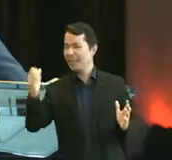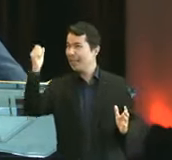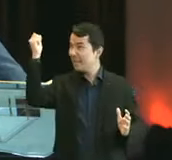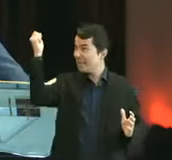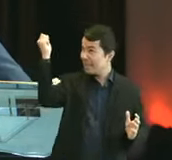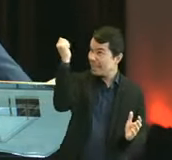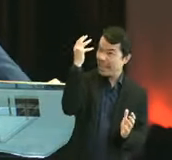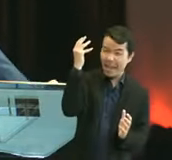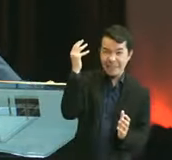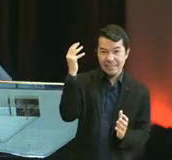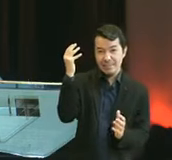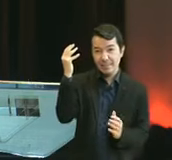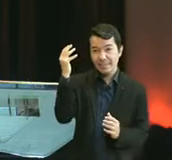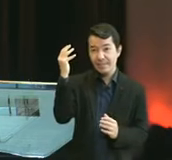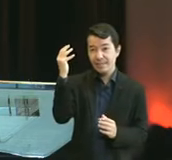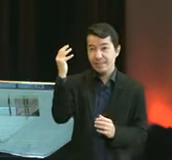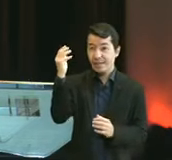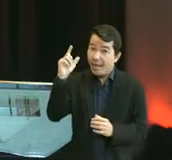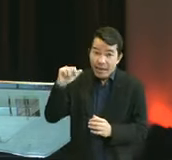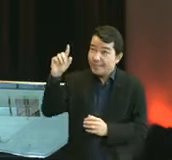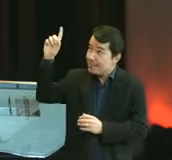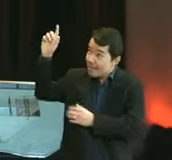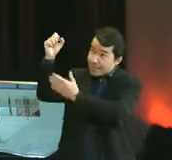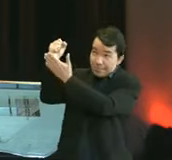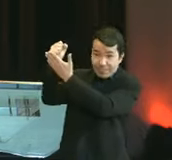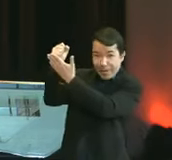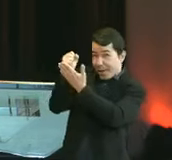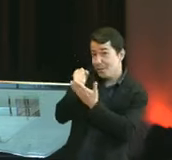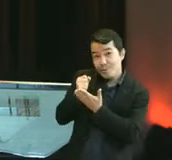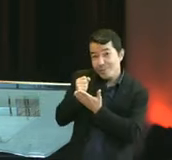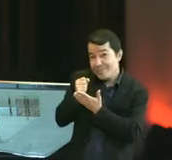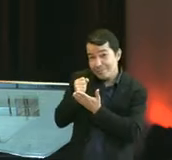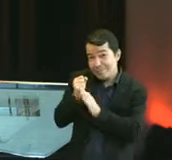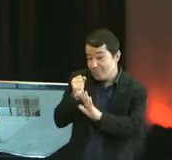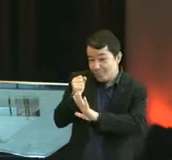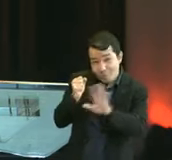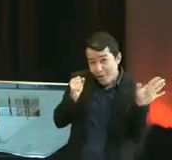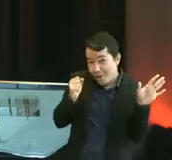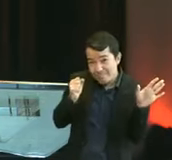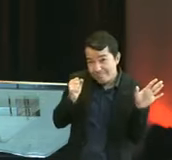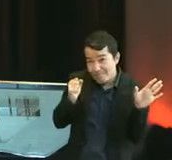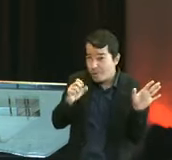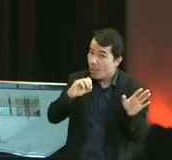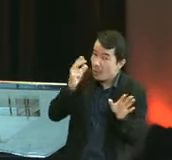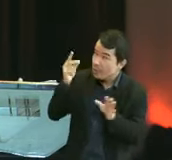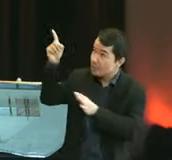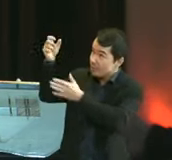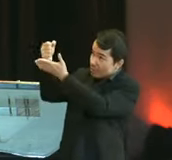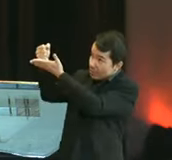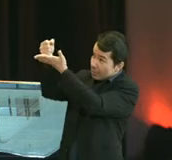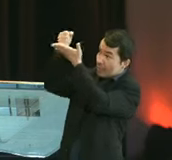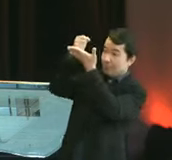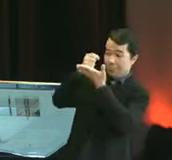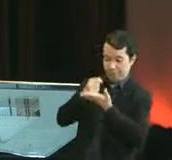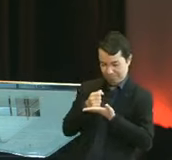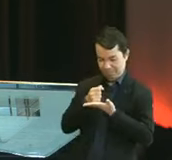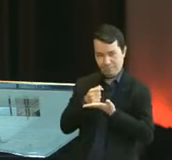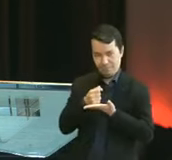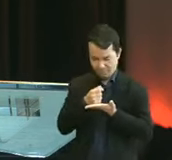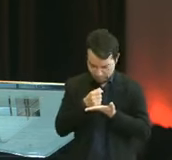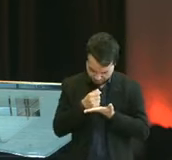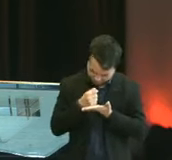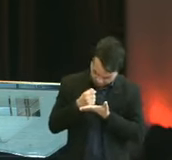Graça, só Deus concede. A palavra graça aqui é caris.